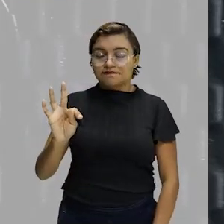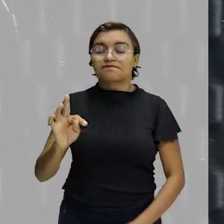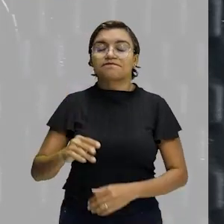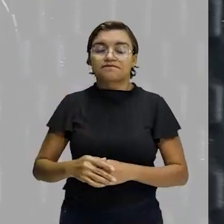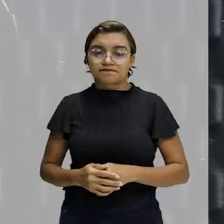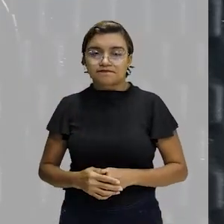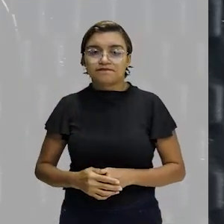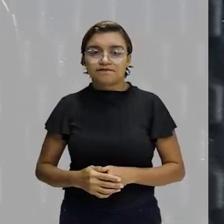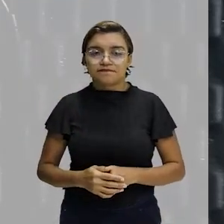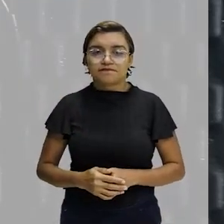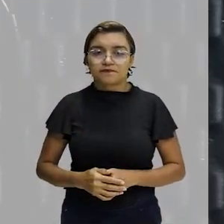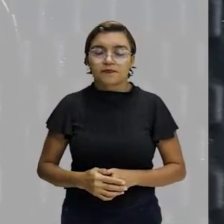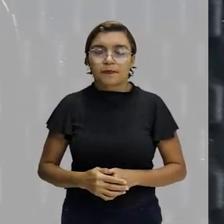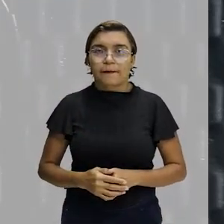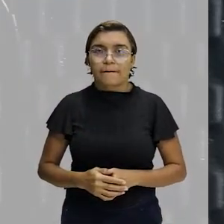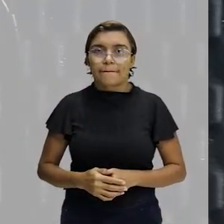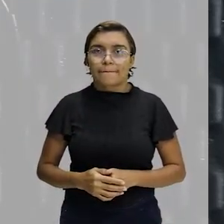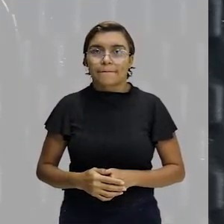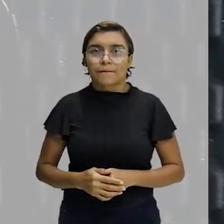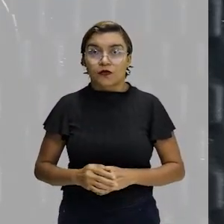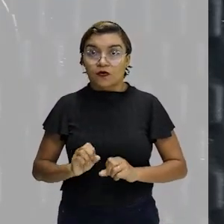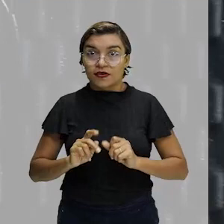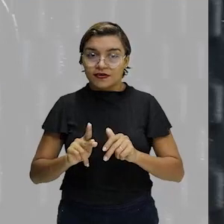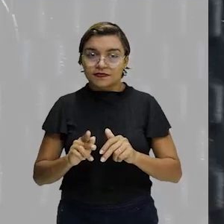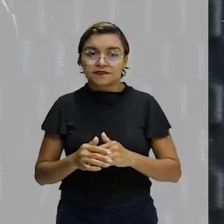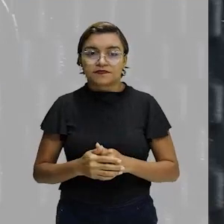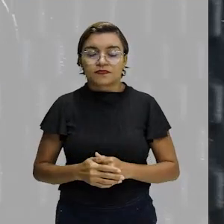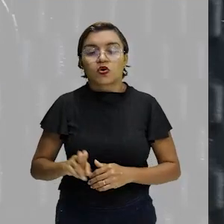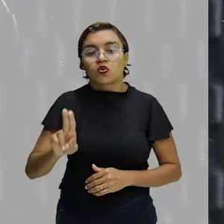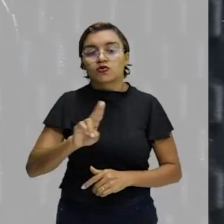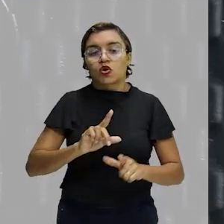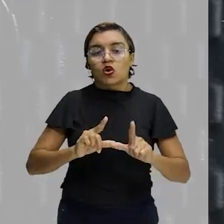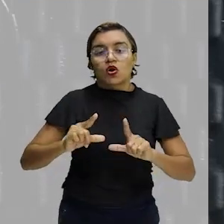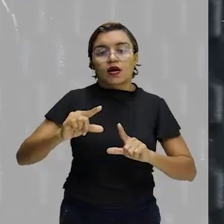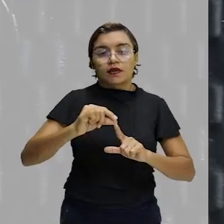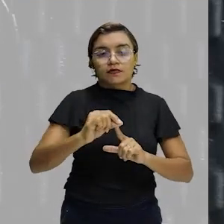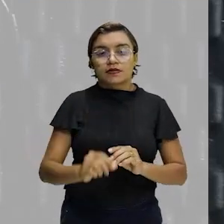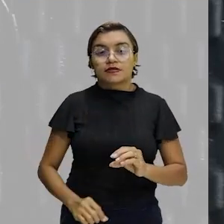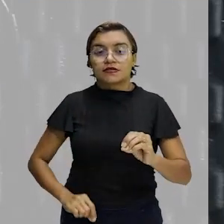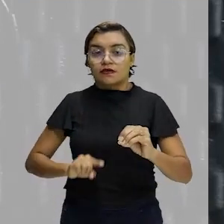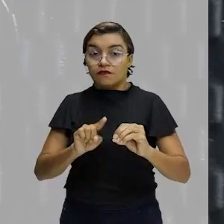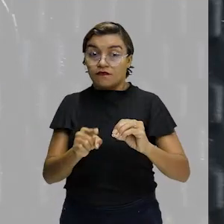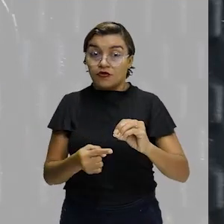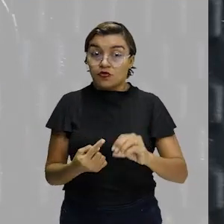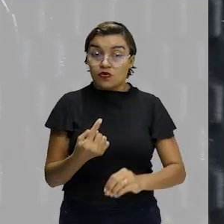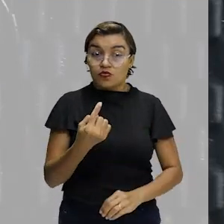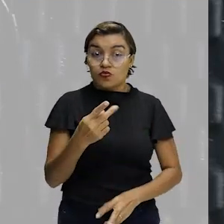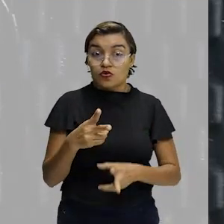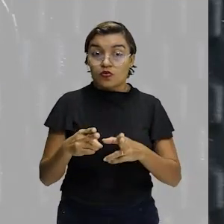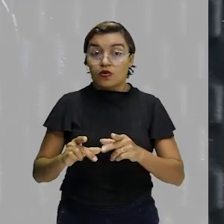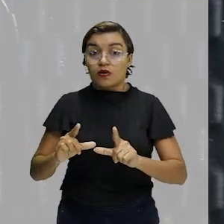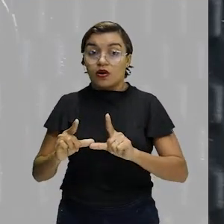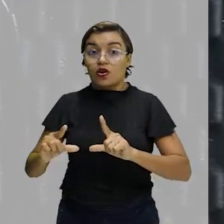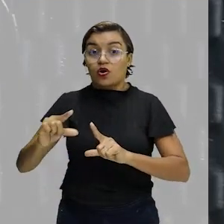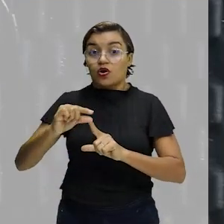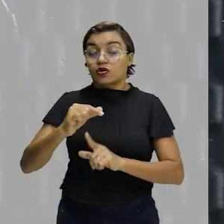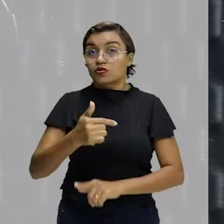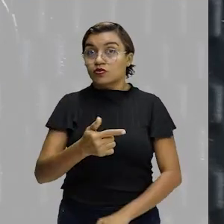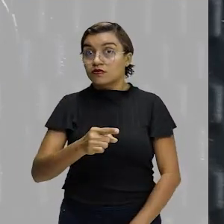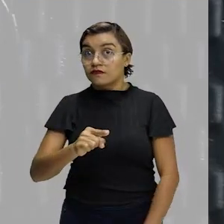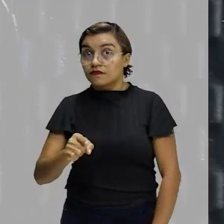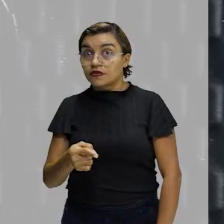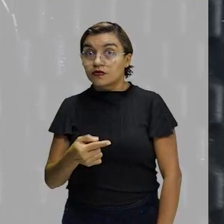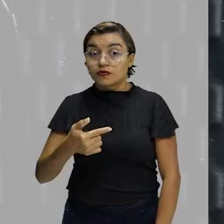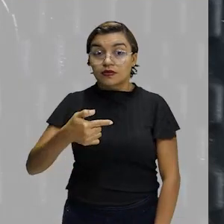ao k vezes o número t, tá? Aplicando o logaritmo, eu tenho log de 0,1 igual a log